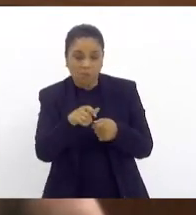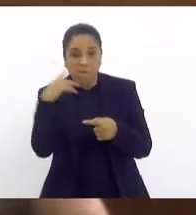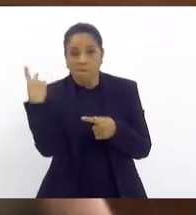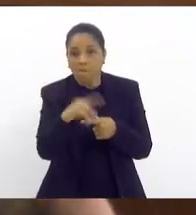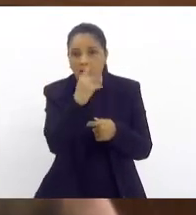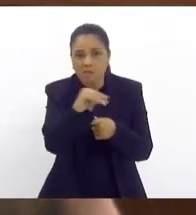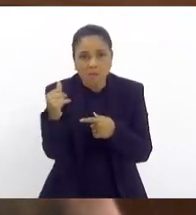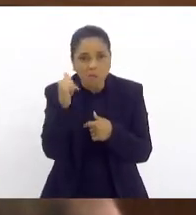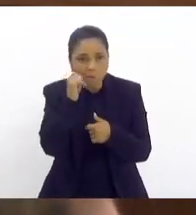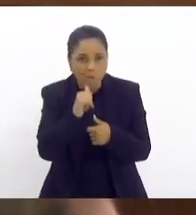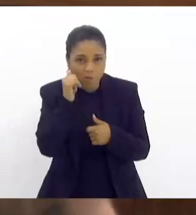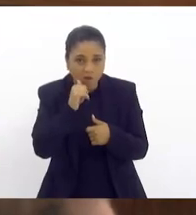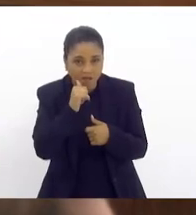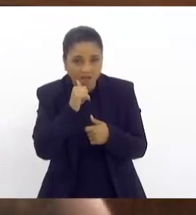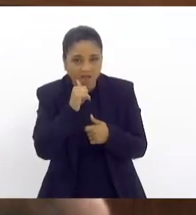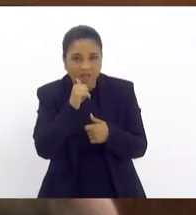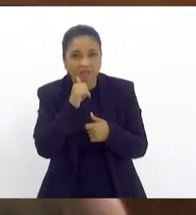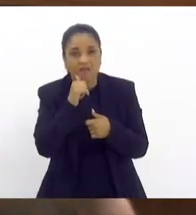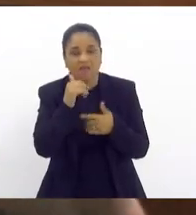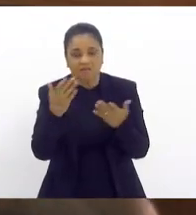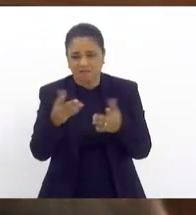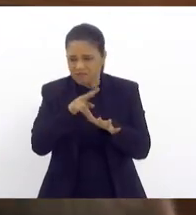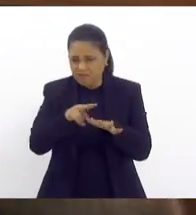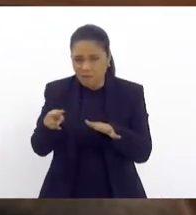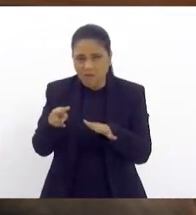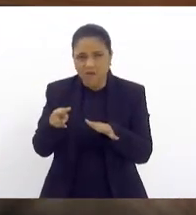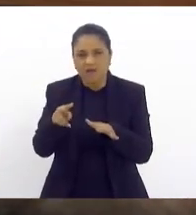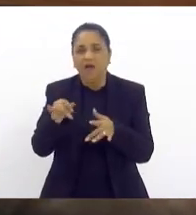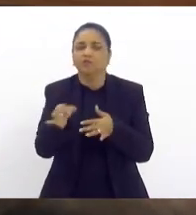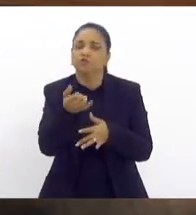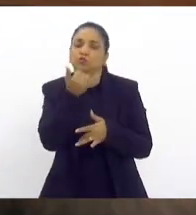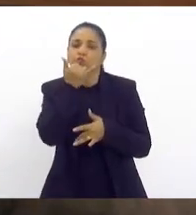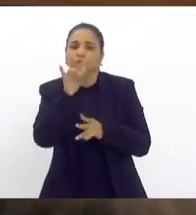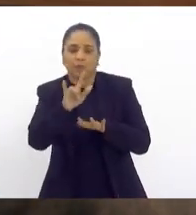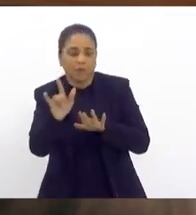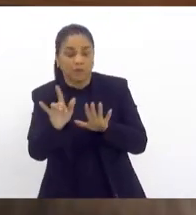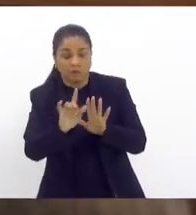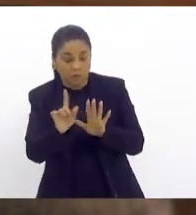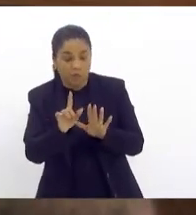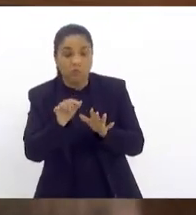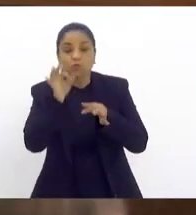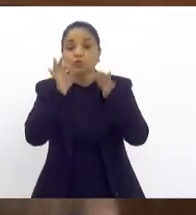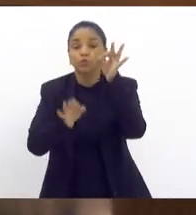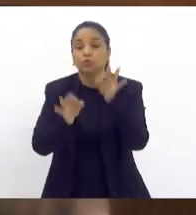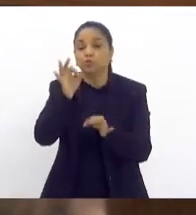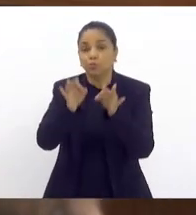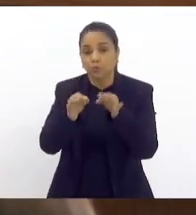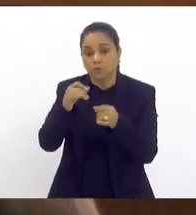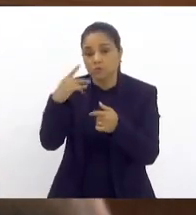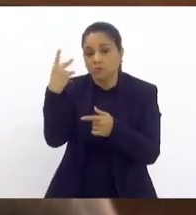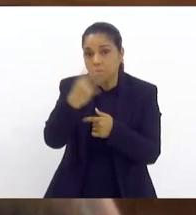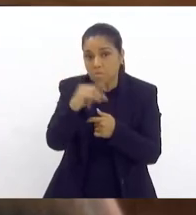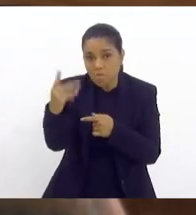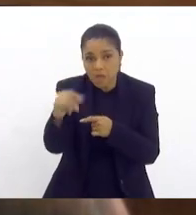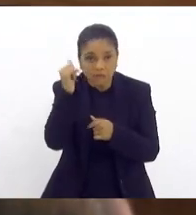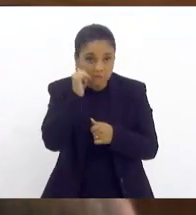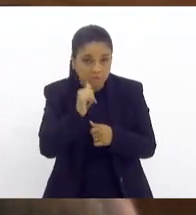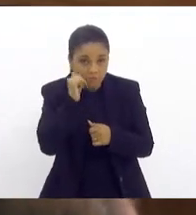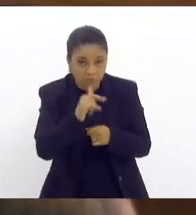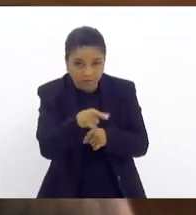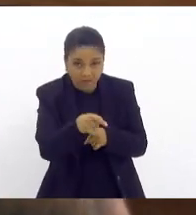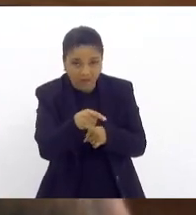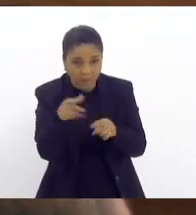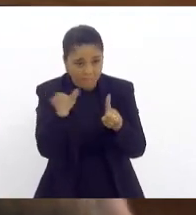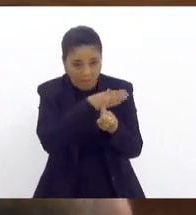a público enfim toda uma situação Minto o médico não um juiz e ela é já e esse mesmo